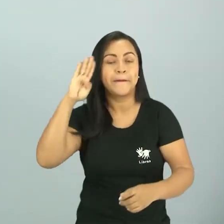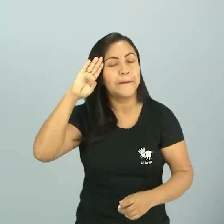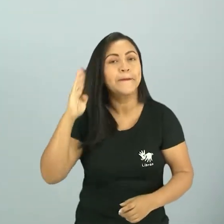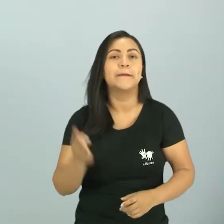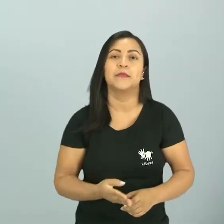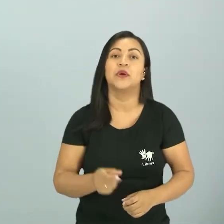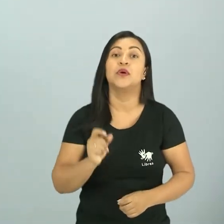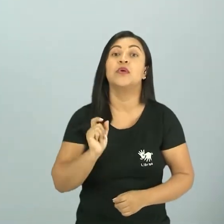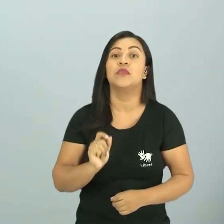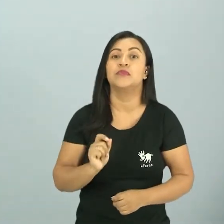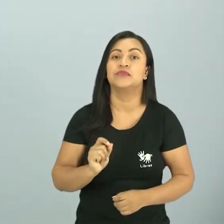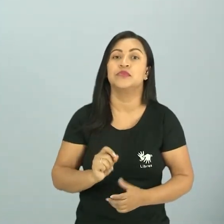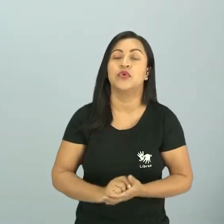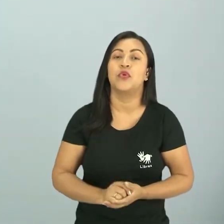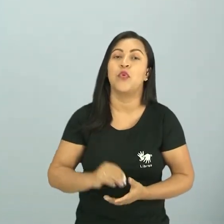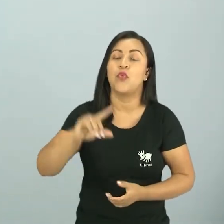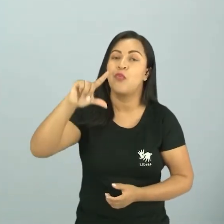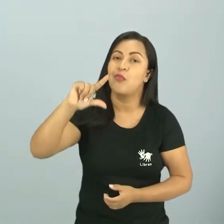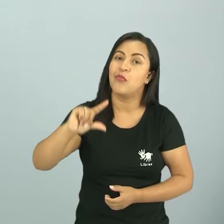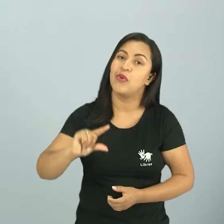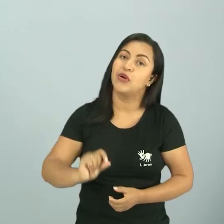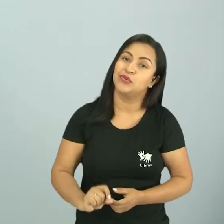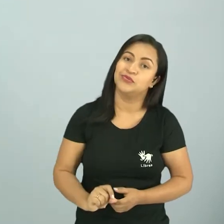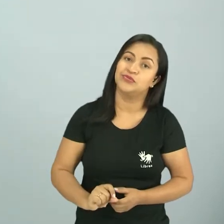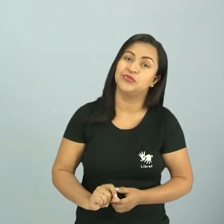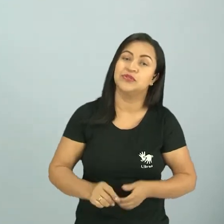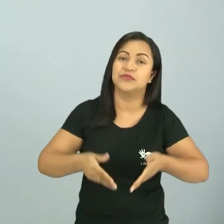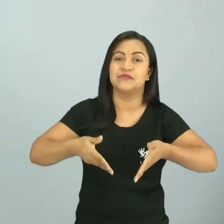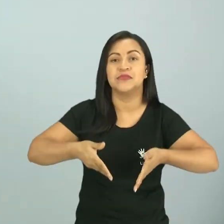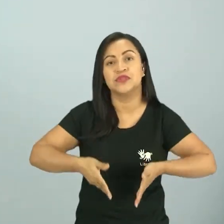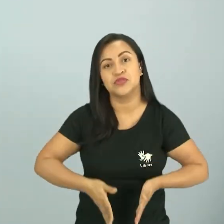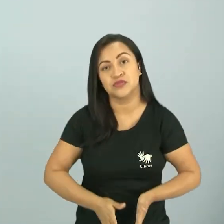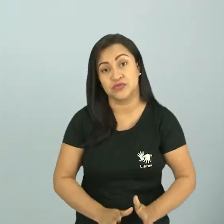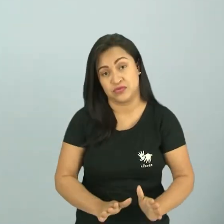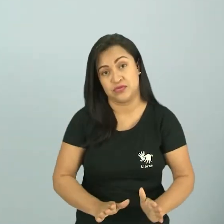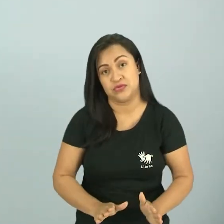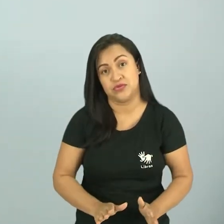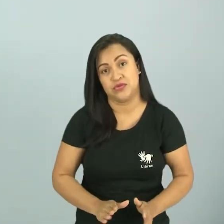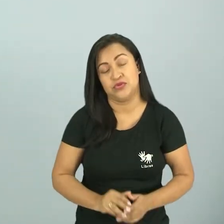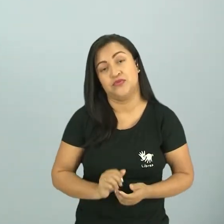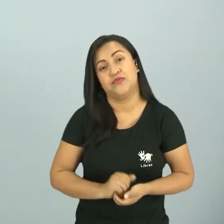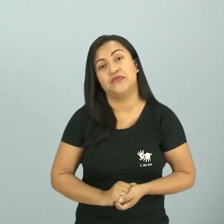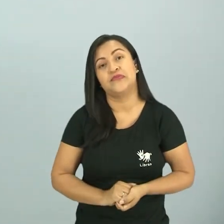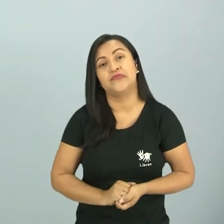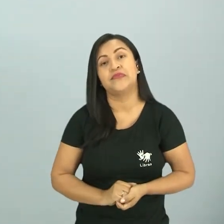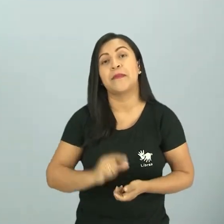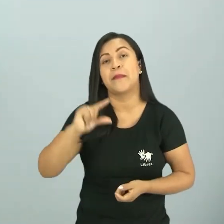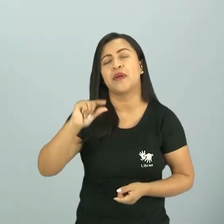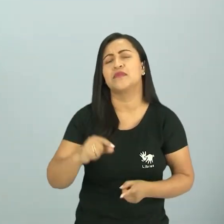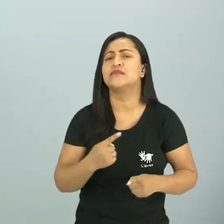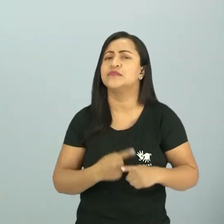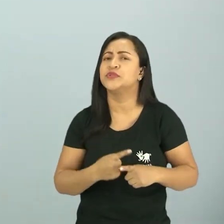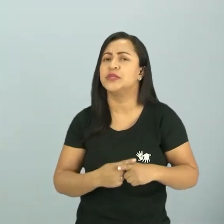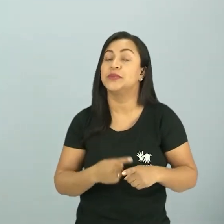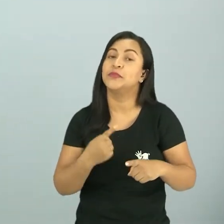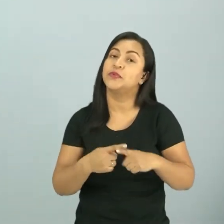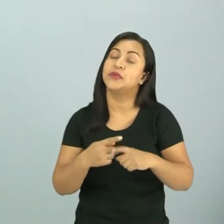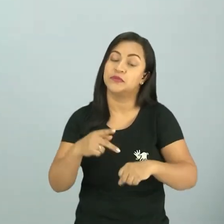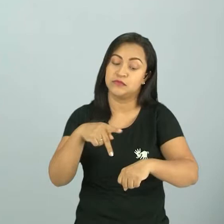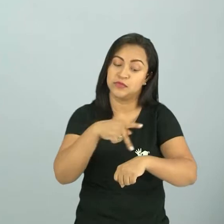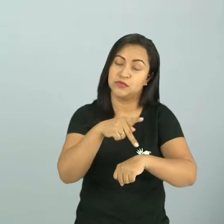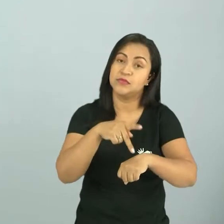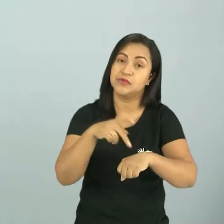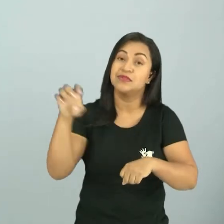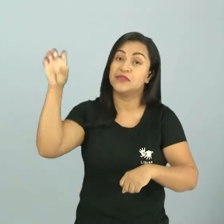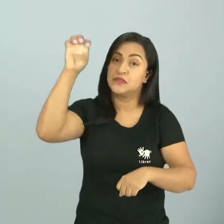crescimento vegetativo ou até mesmo em alguns países o crescimento negativo, tá? Por quê? Hoje são países, principalmente